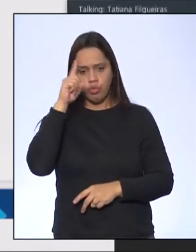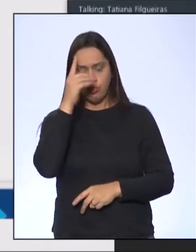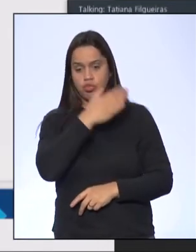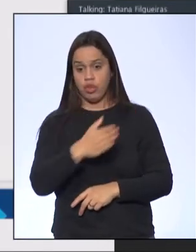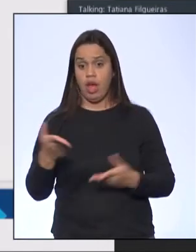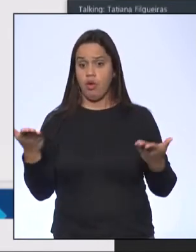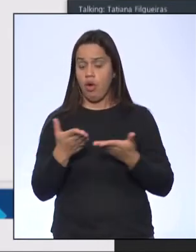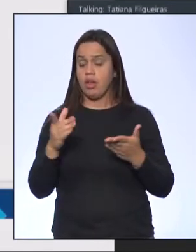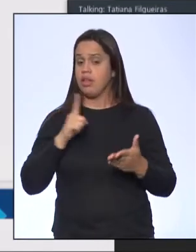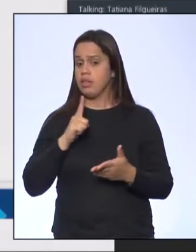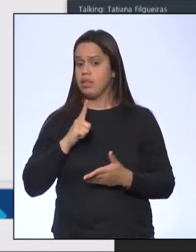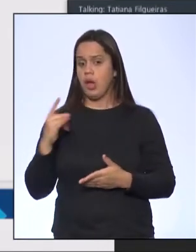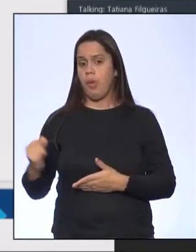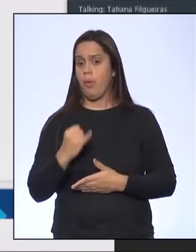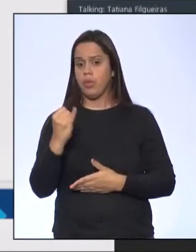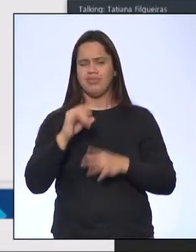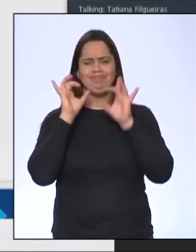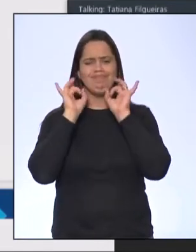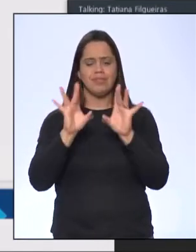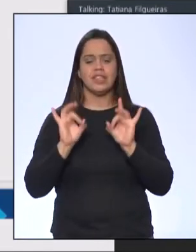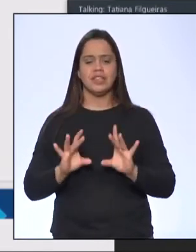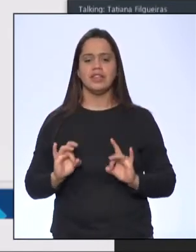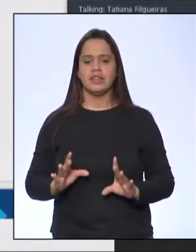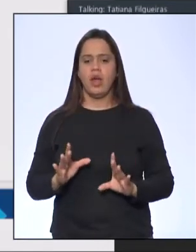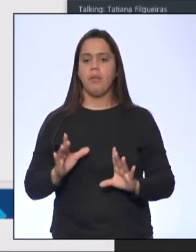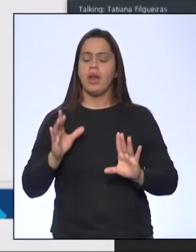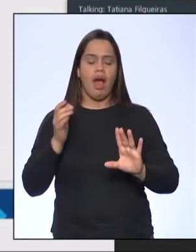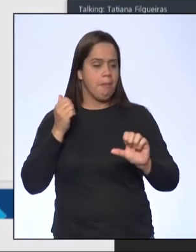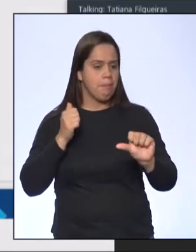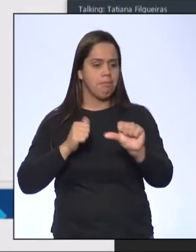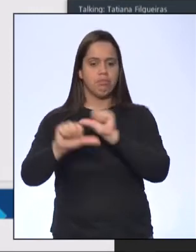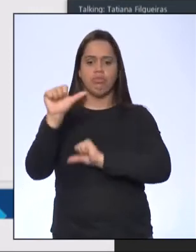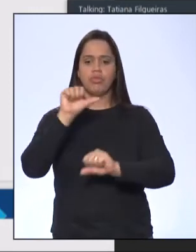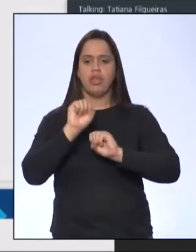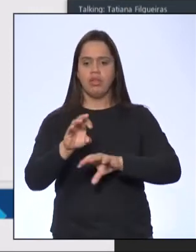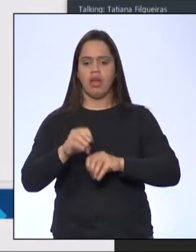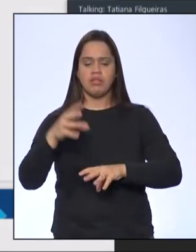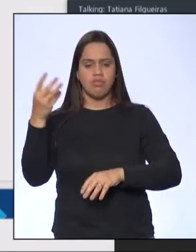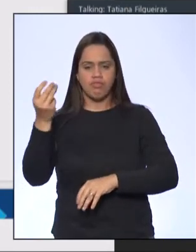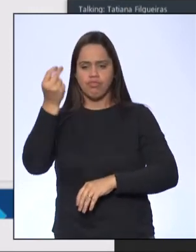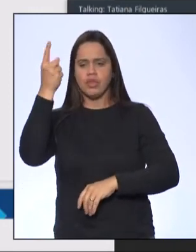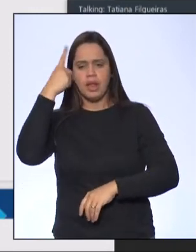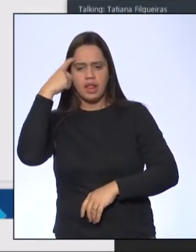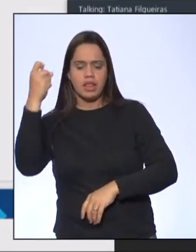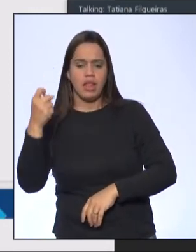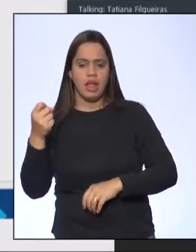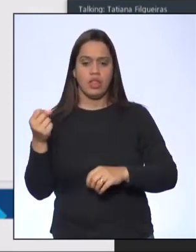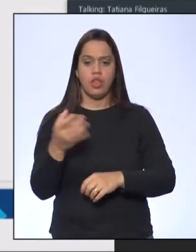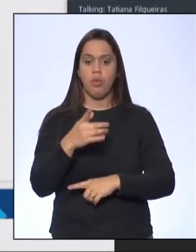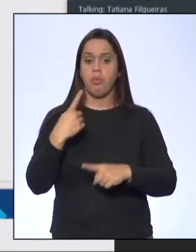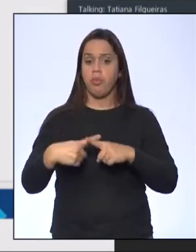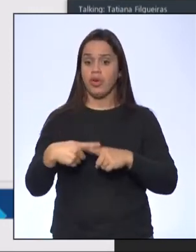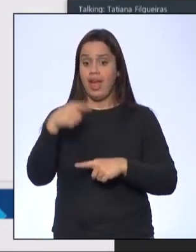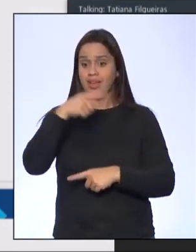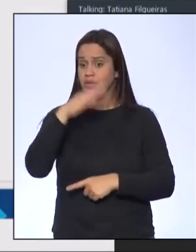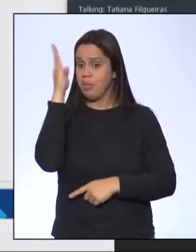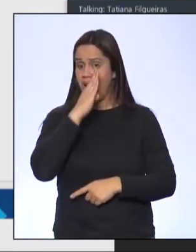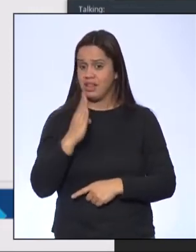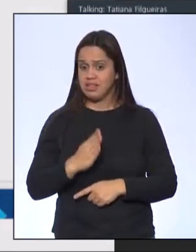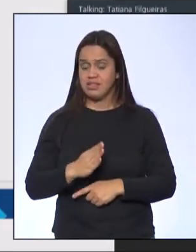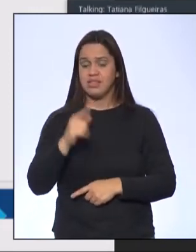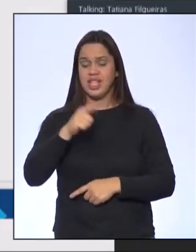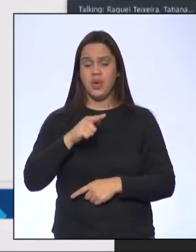de reinventar a educação, porque a educação no Brasil é uma das maiores, tem uma das maiores desigualdades do